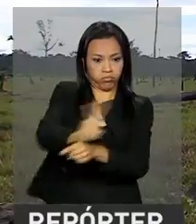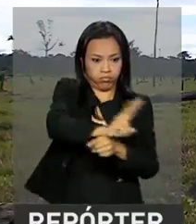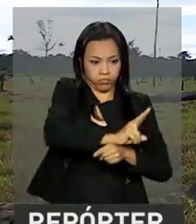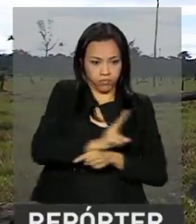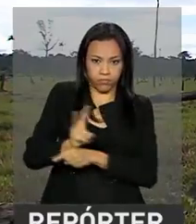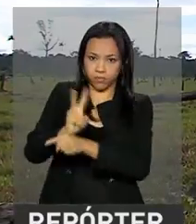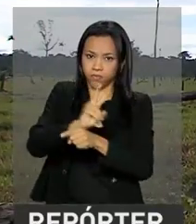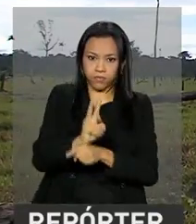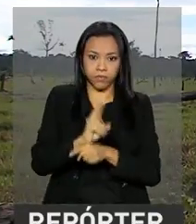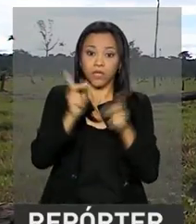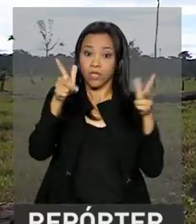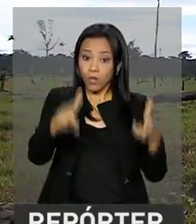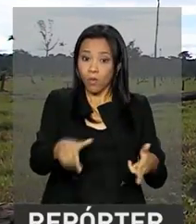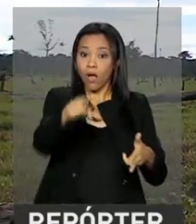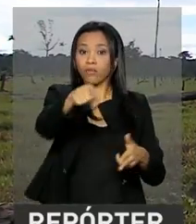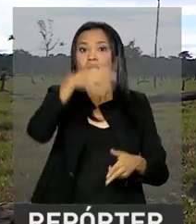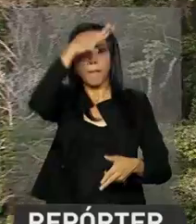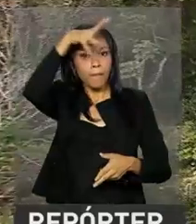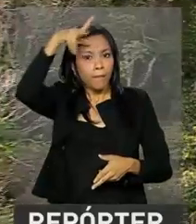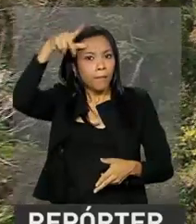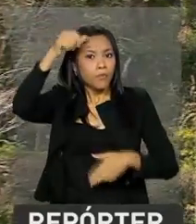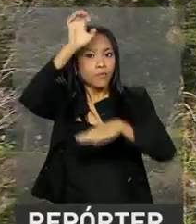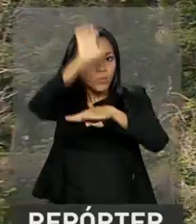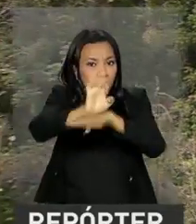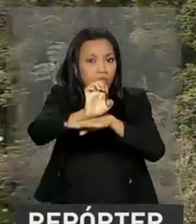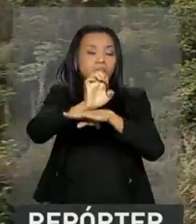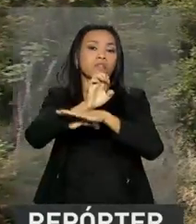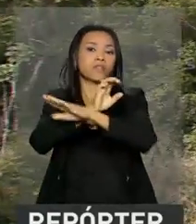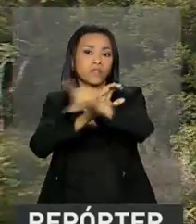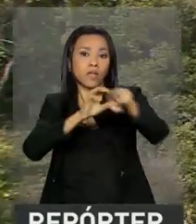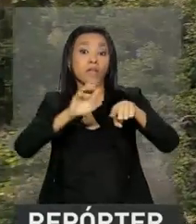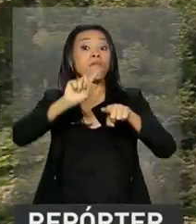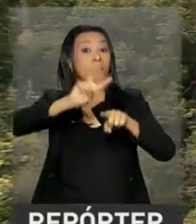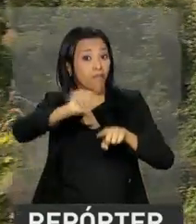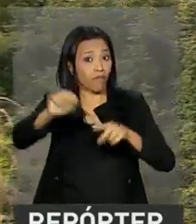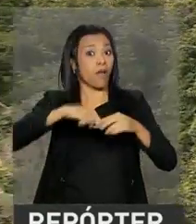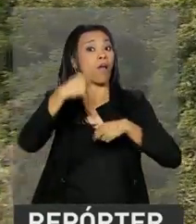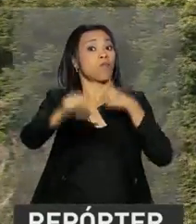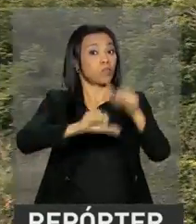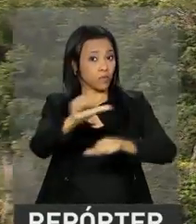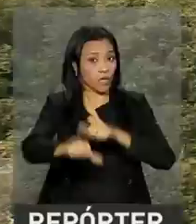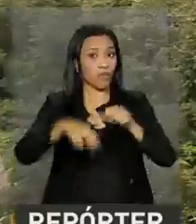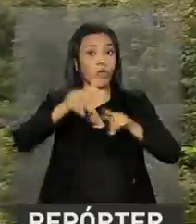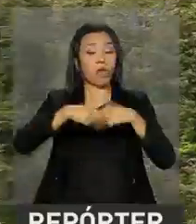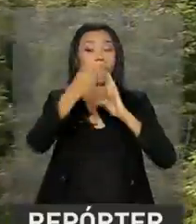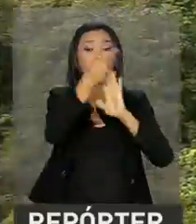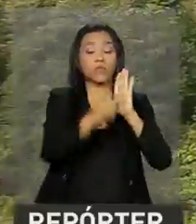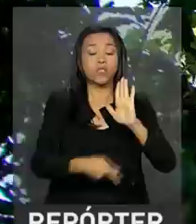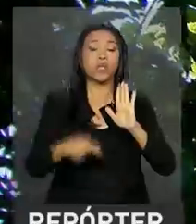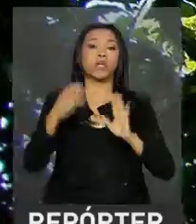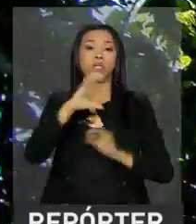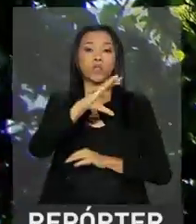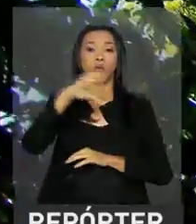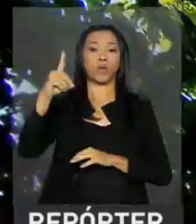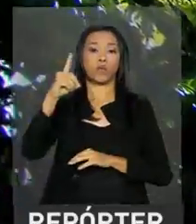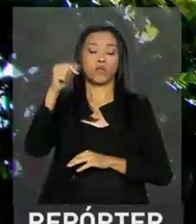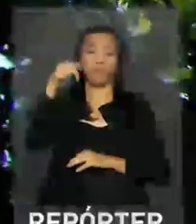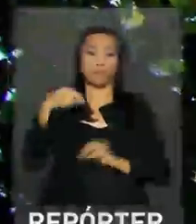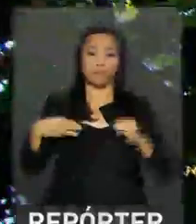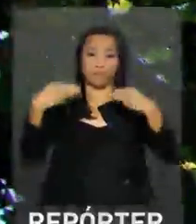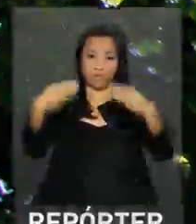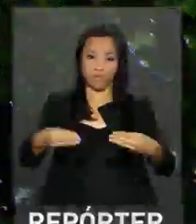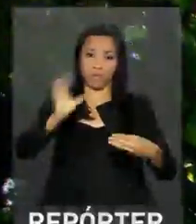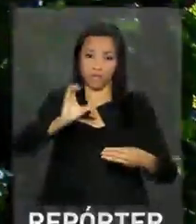Cerrado como ocorre com a Amazônia mas isso deve mudar depois que um projeto coordenado pelo Ministério da Ciência Tecnologia